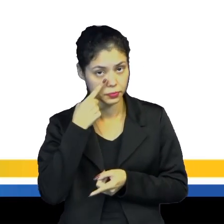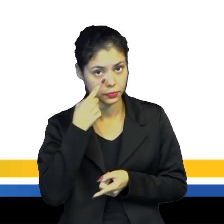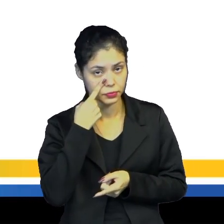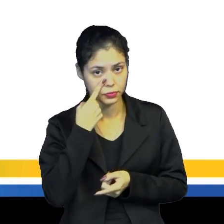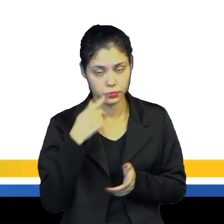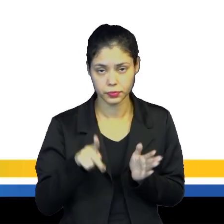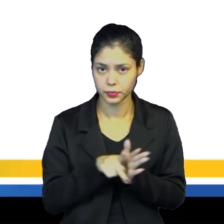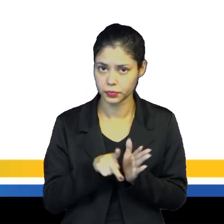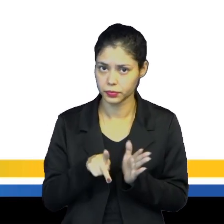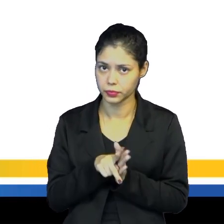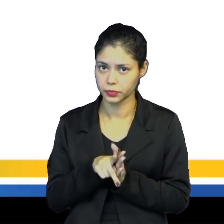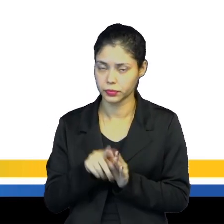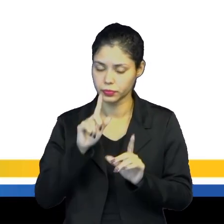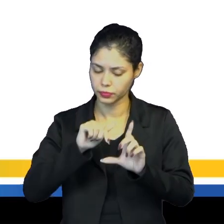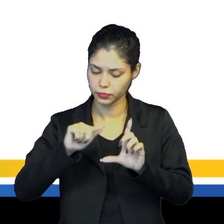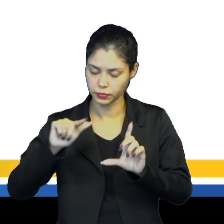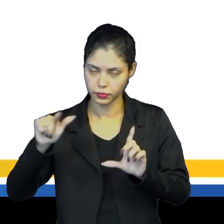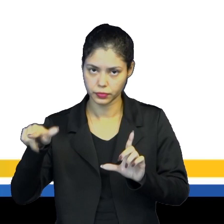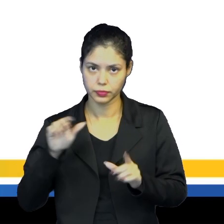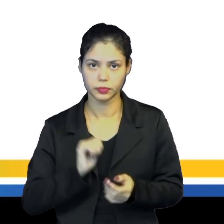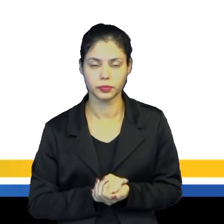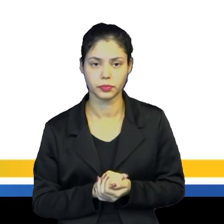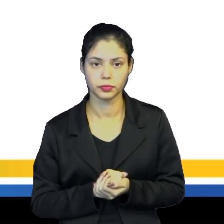olhada previamente nos gráficos.